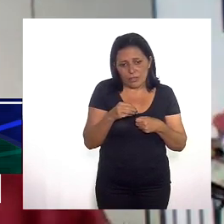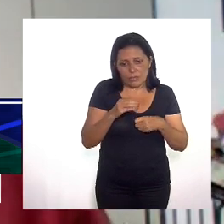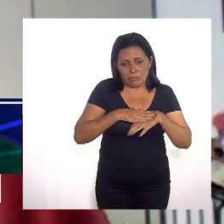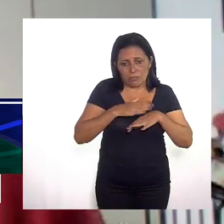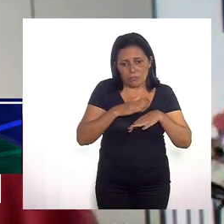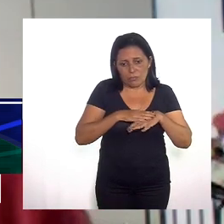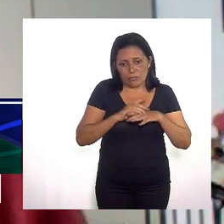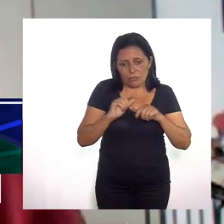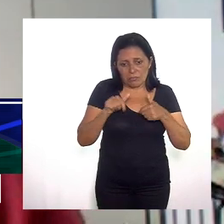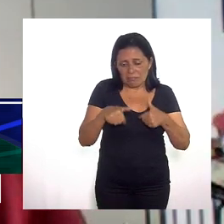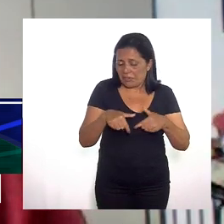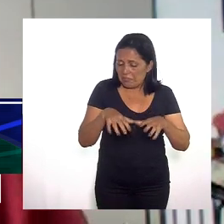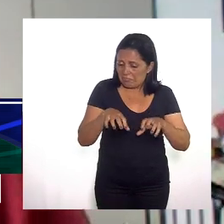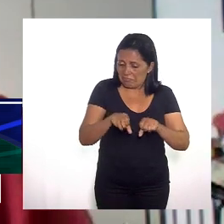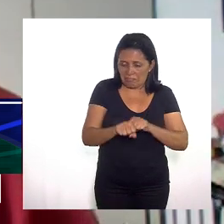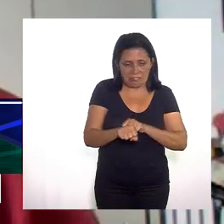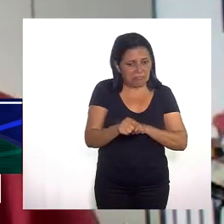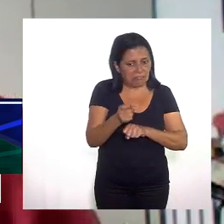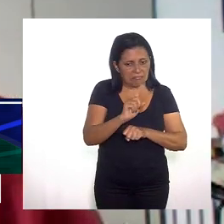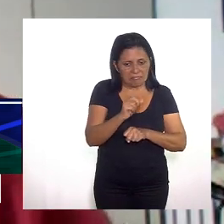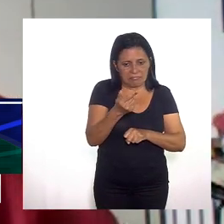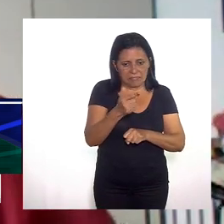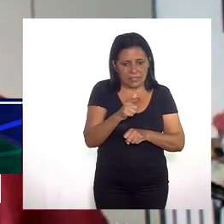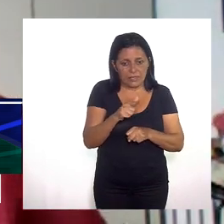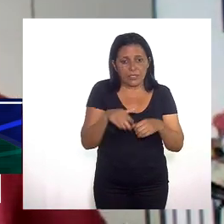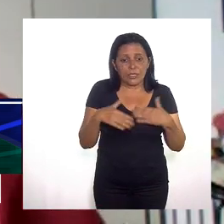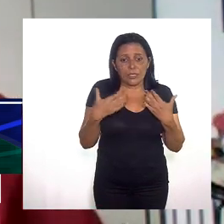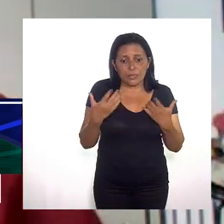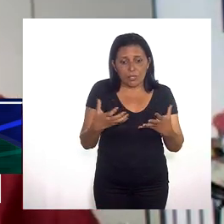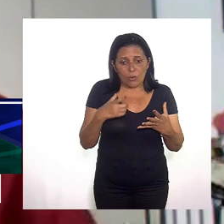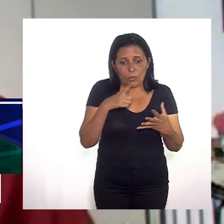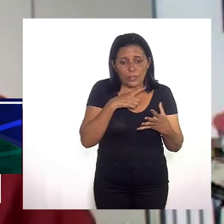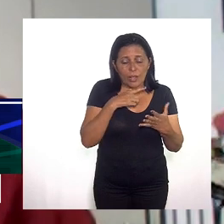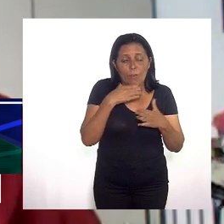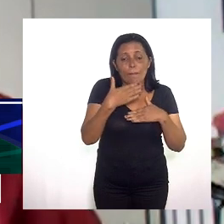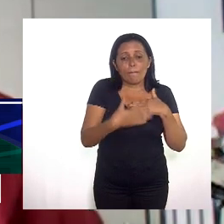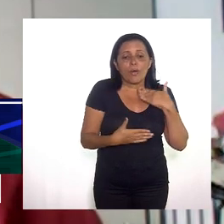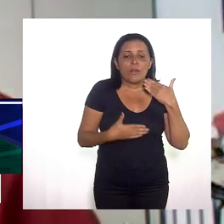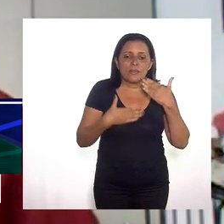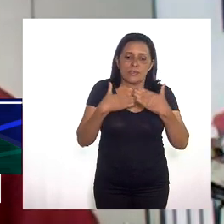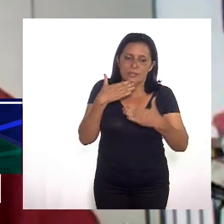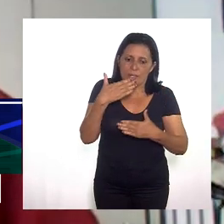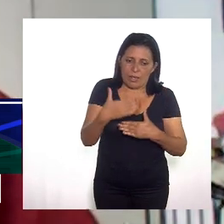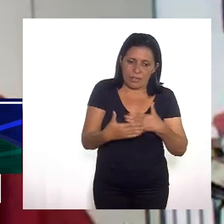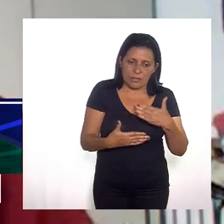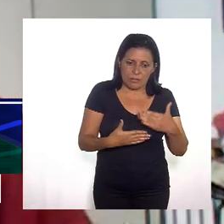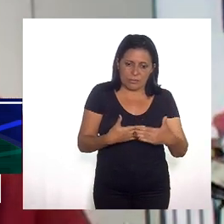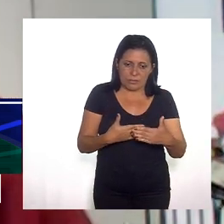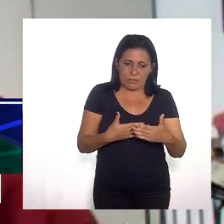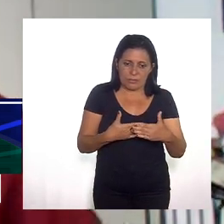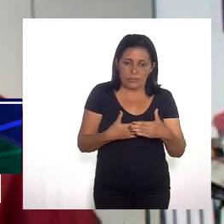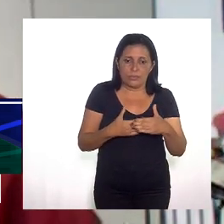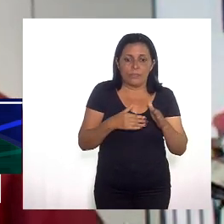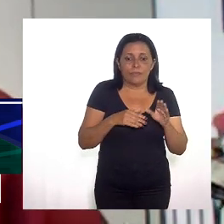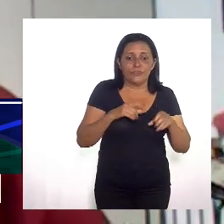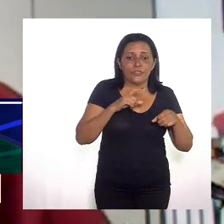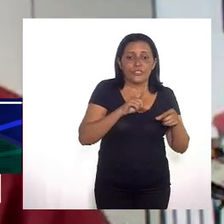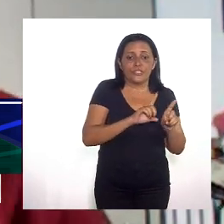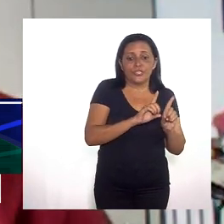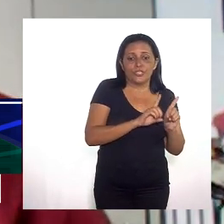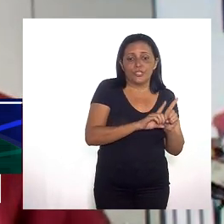estão retornando. Então, você tem aí um processo, né, de exclusão, de